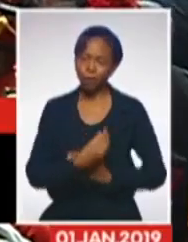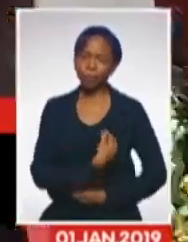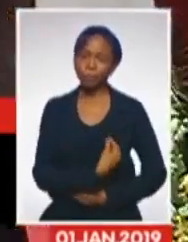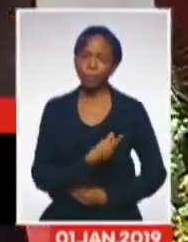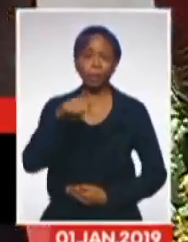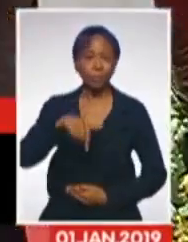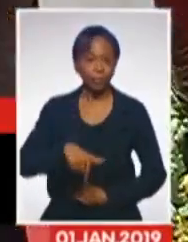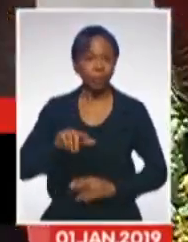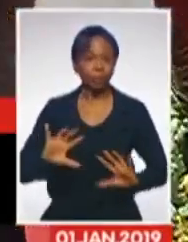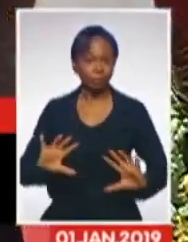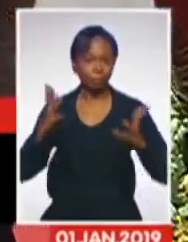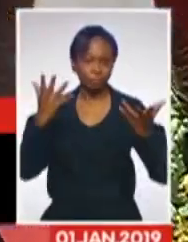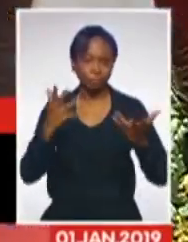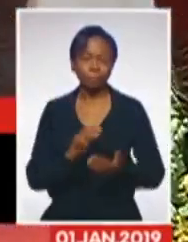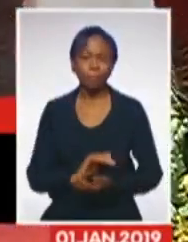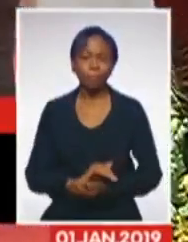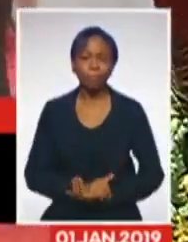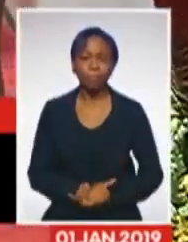evento.